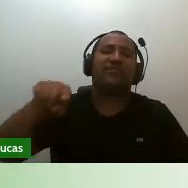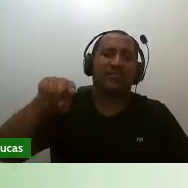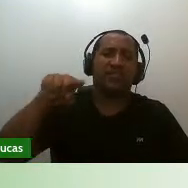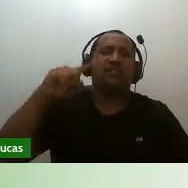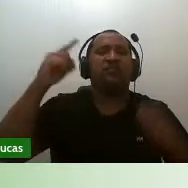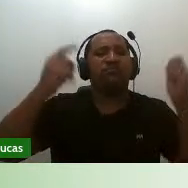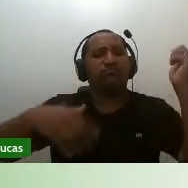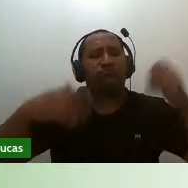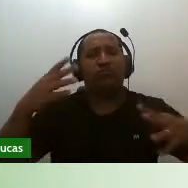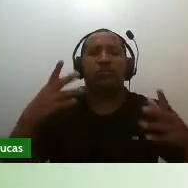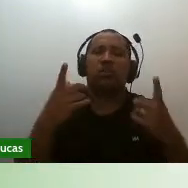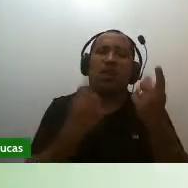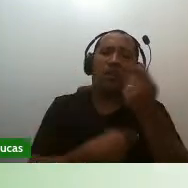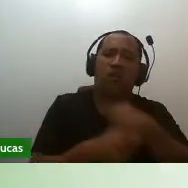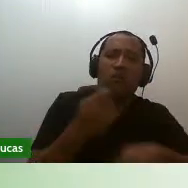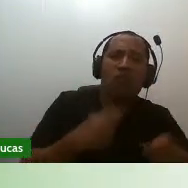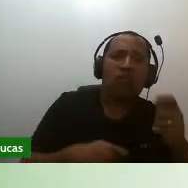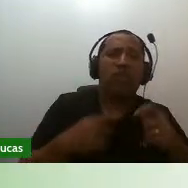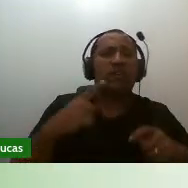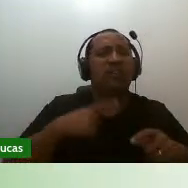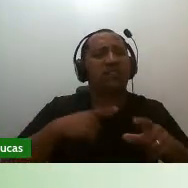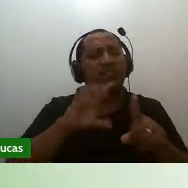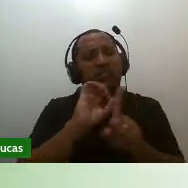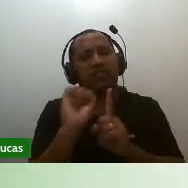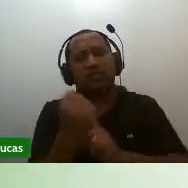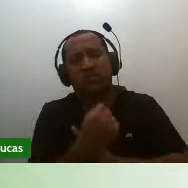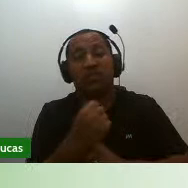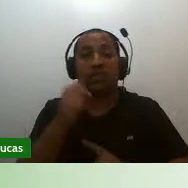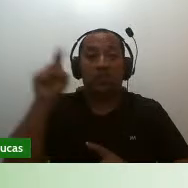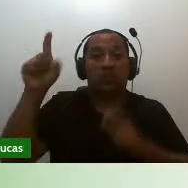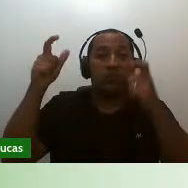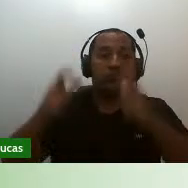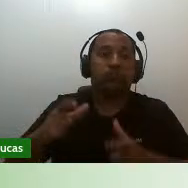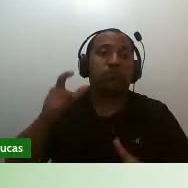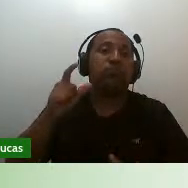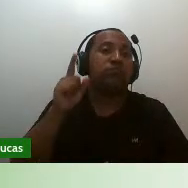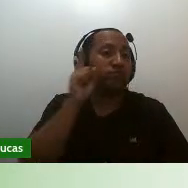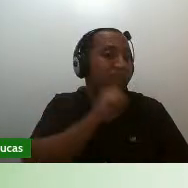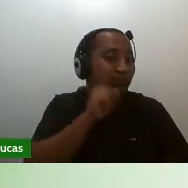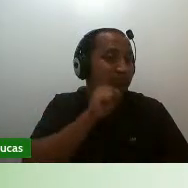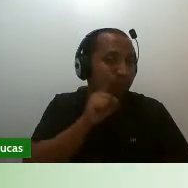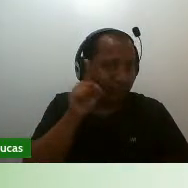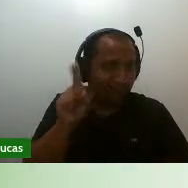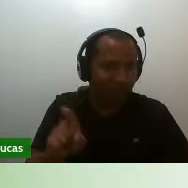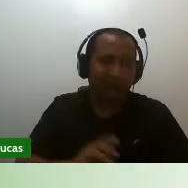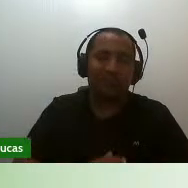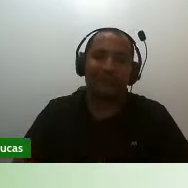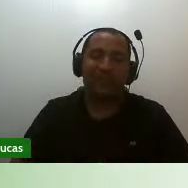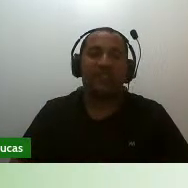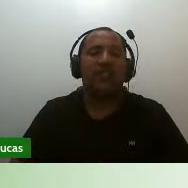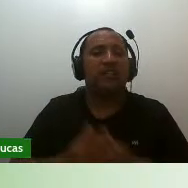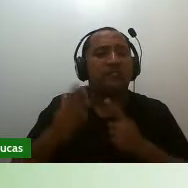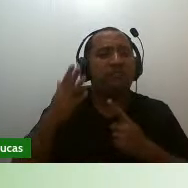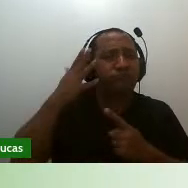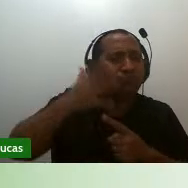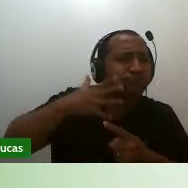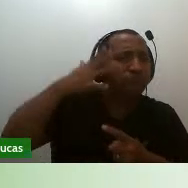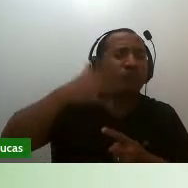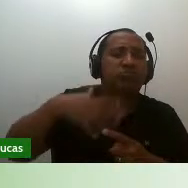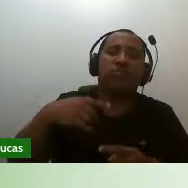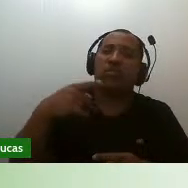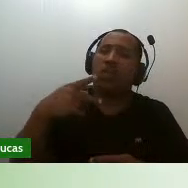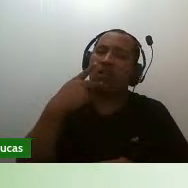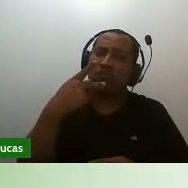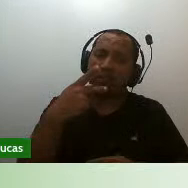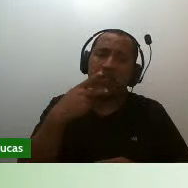as questões econômicas, enfim, sociais nos Estados Unidos, e ele, em uma palestra, ele chegou e falou que o